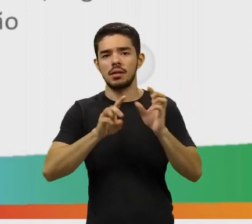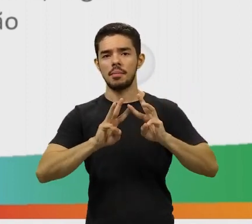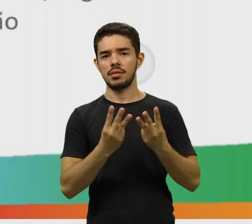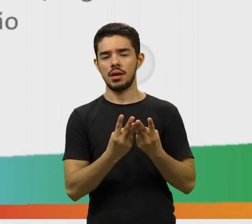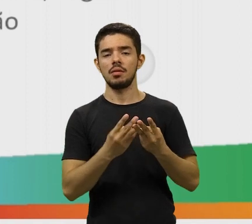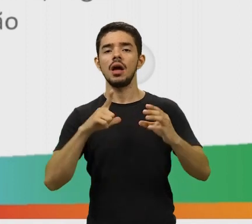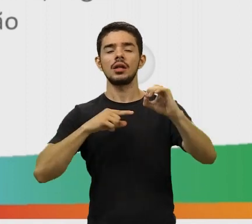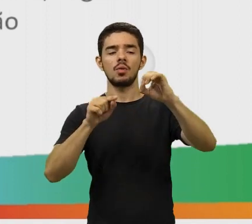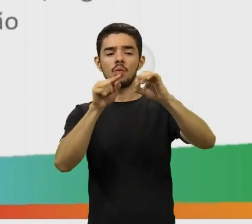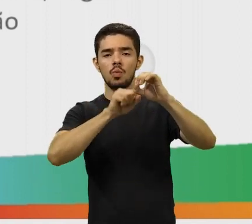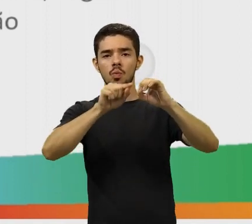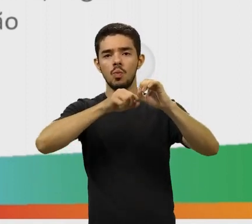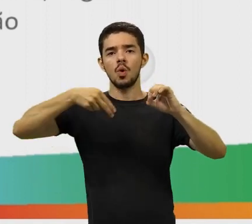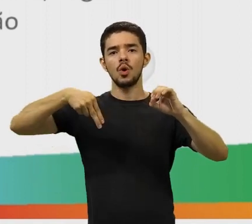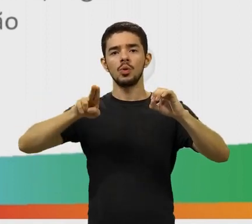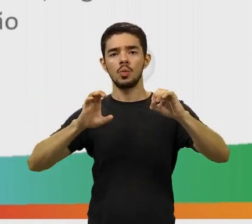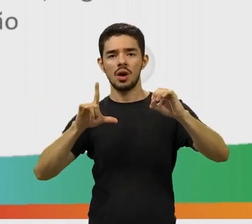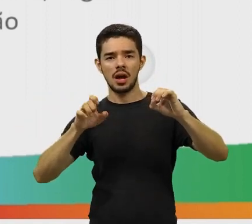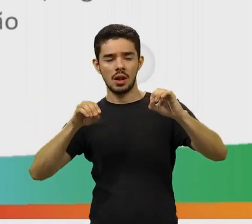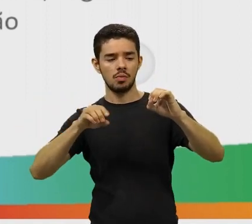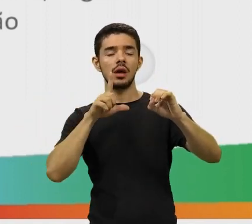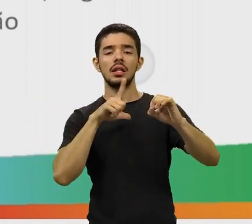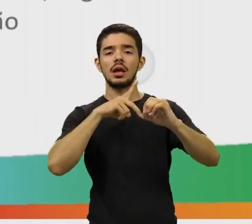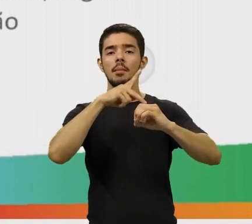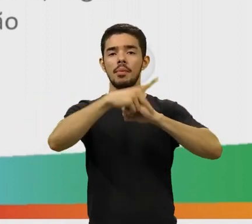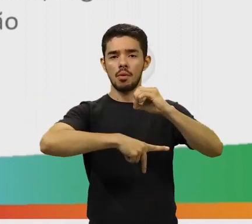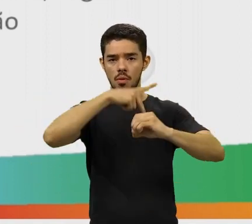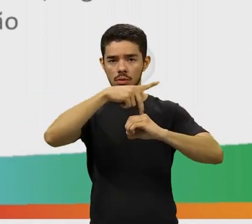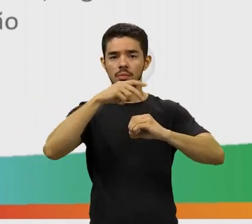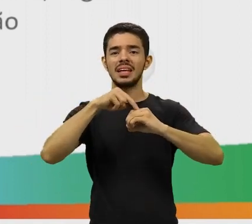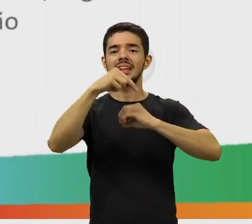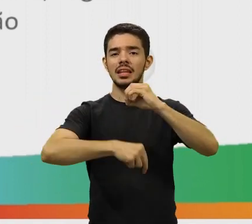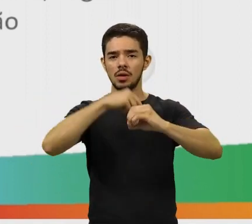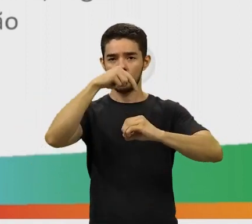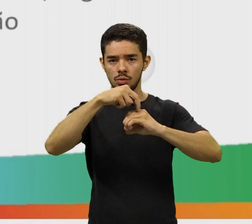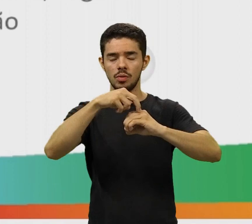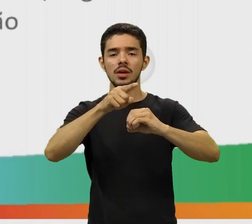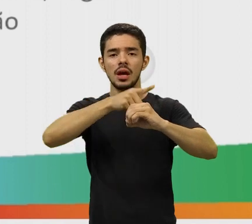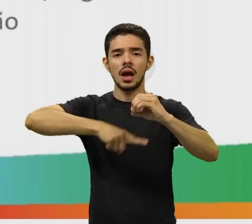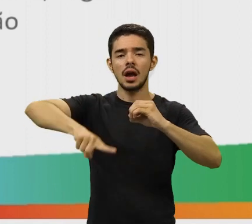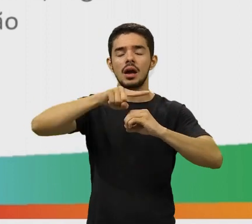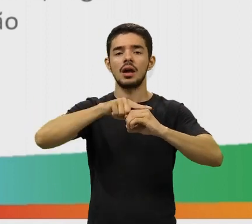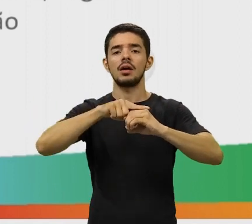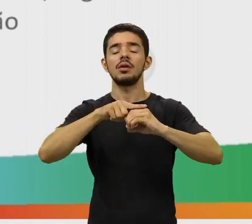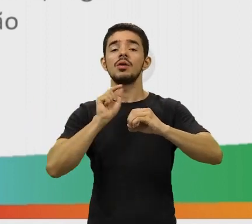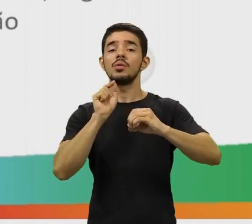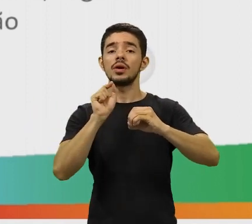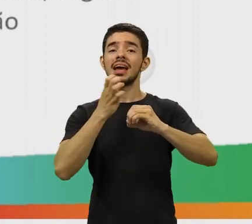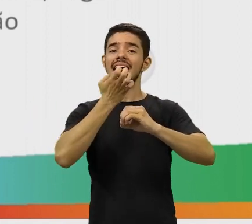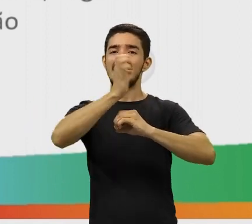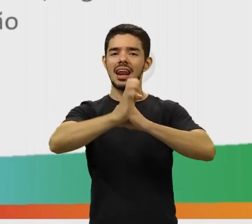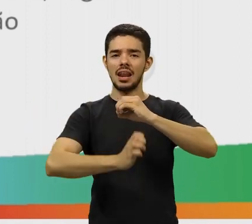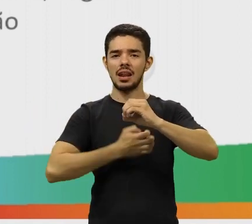é formado pelo núcleo, que é constituído pelos prótons e nêutrons, e pela eletrosfera, a região no qual